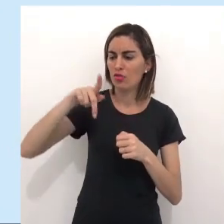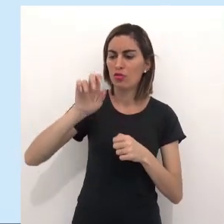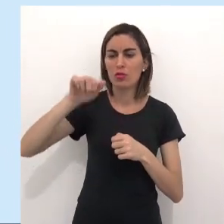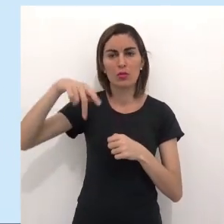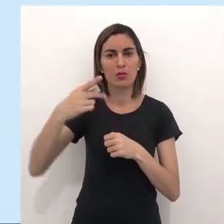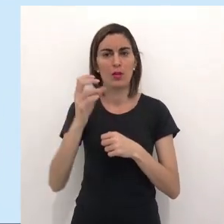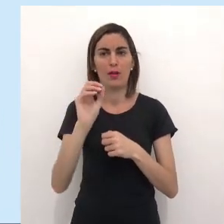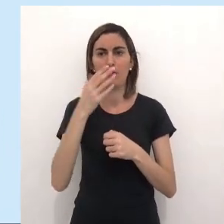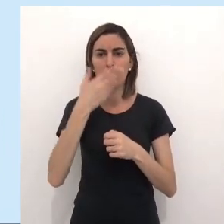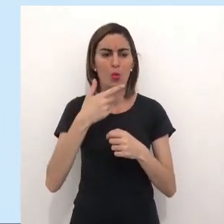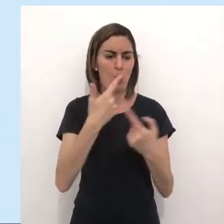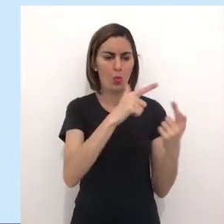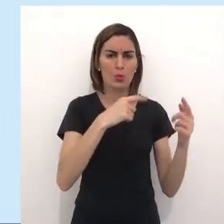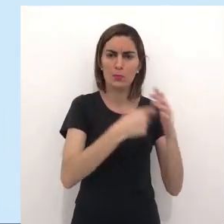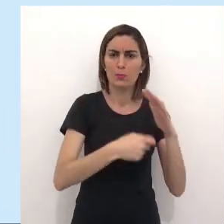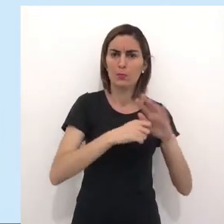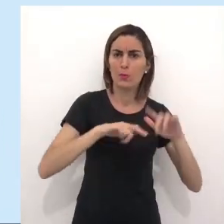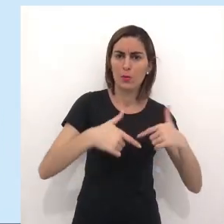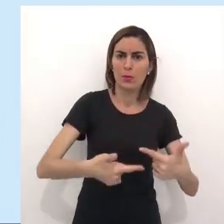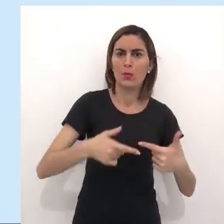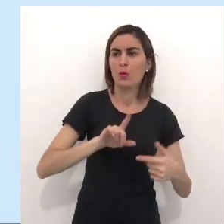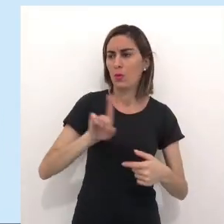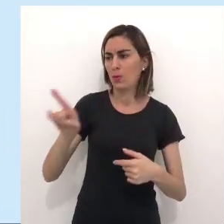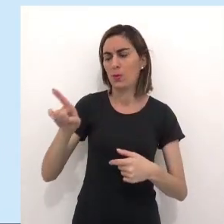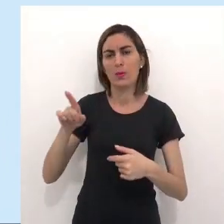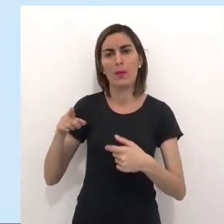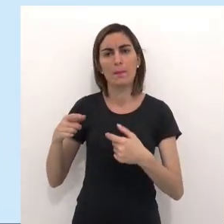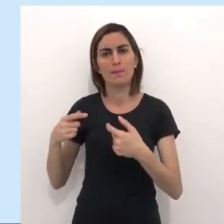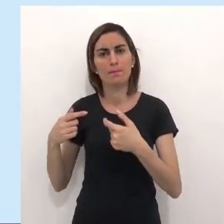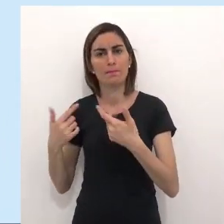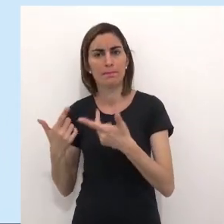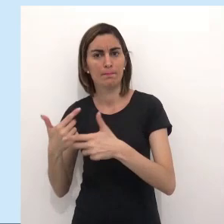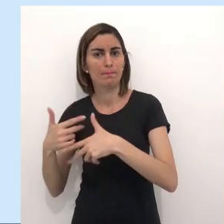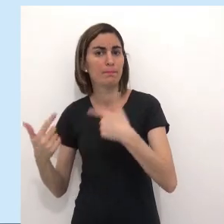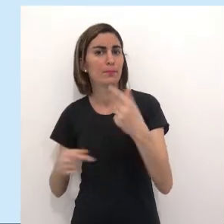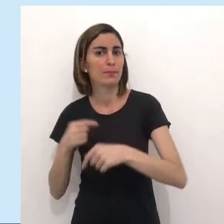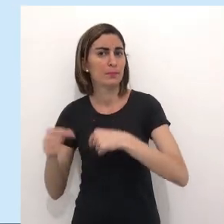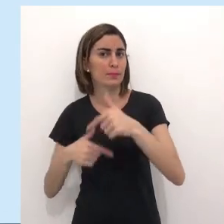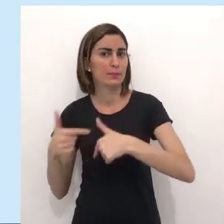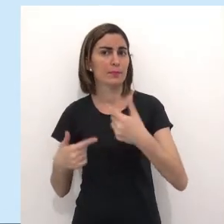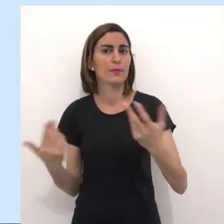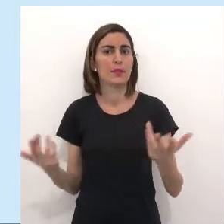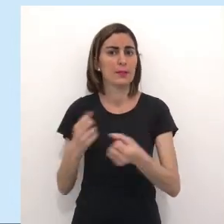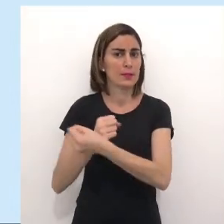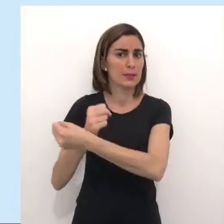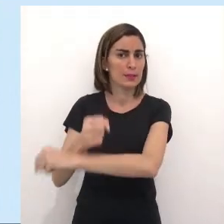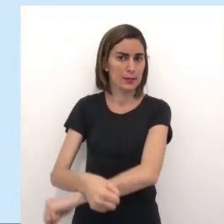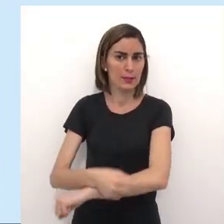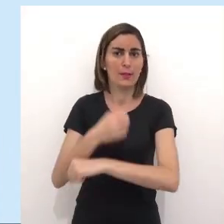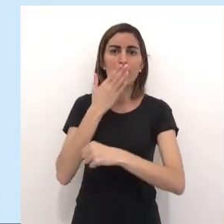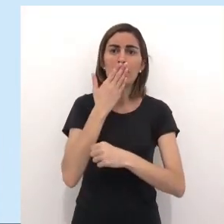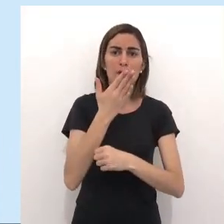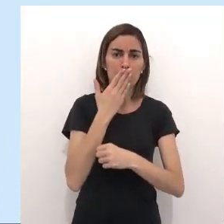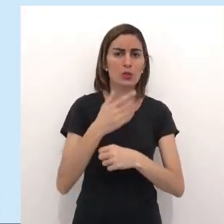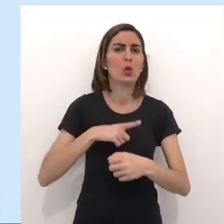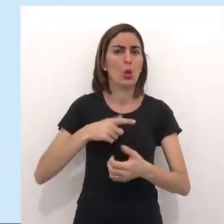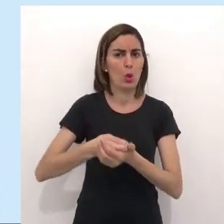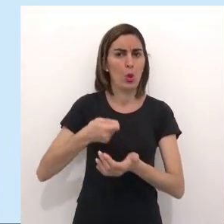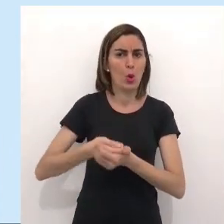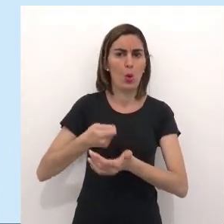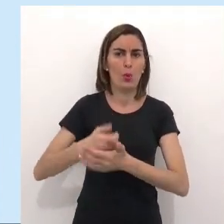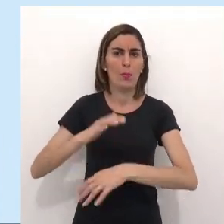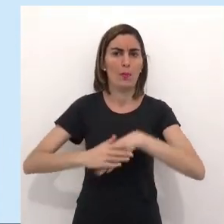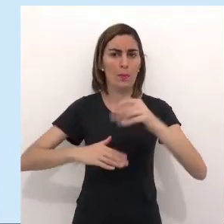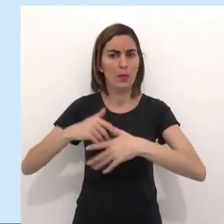a resistência, do outro, a ambição. Então, temos que escravizar os índios, temos que ter uma mão de